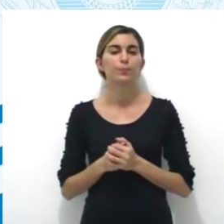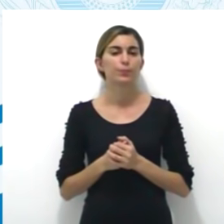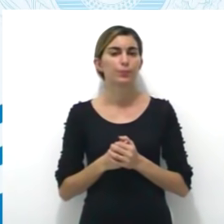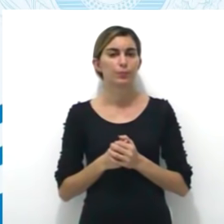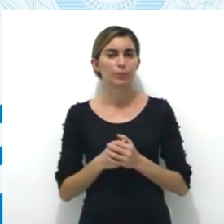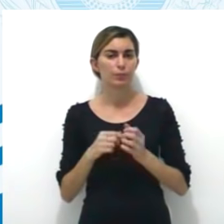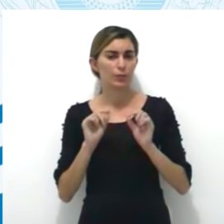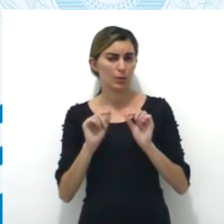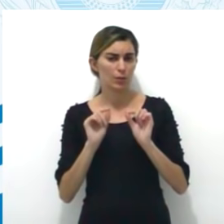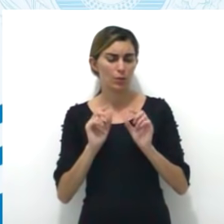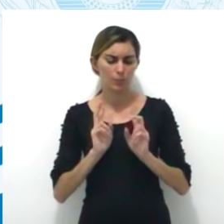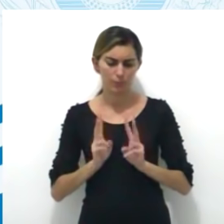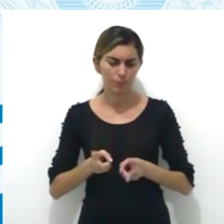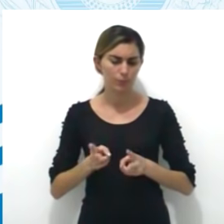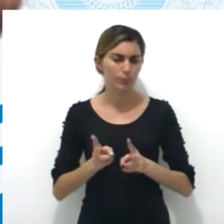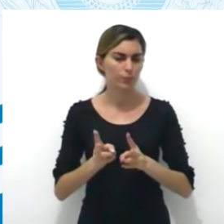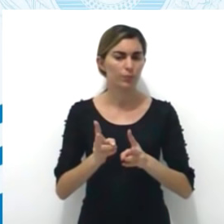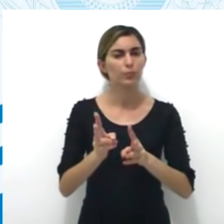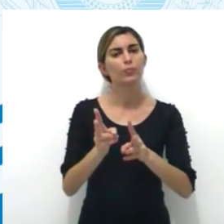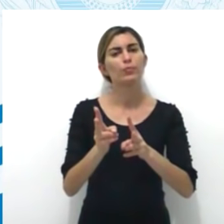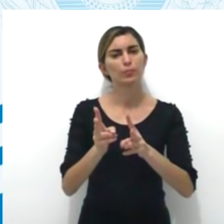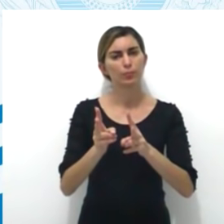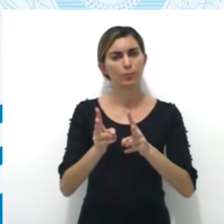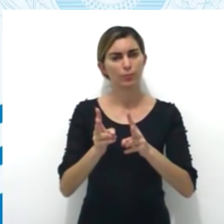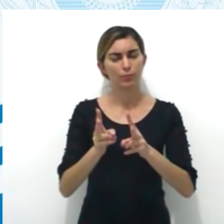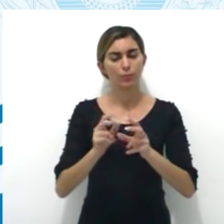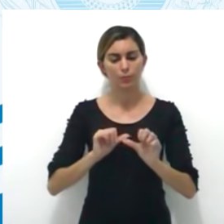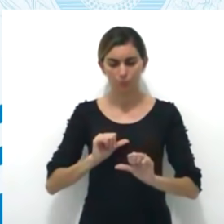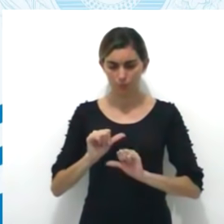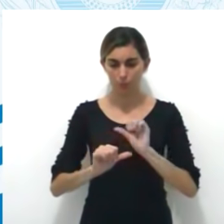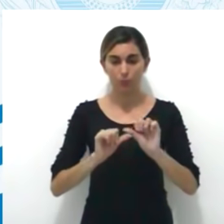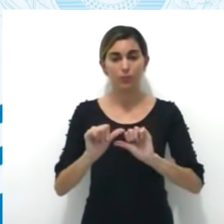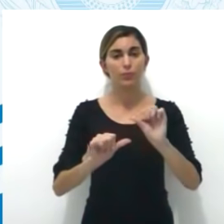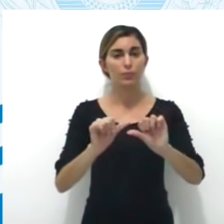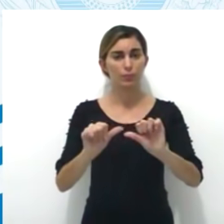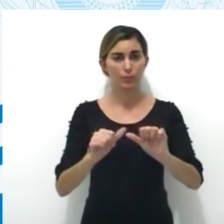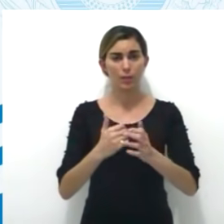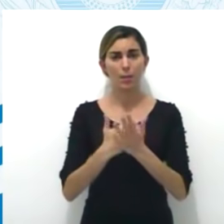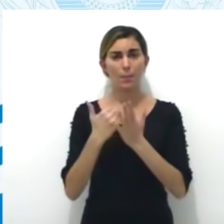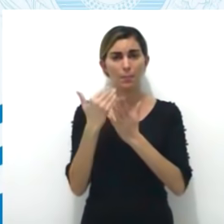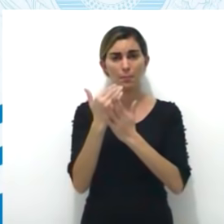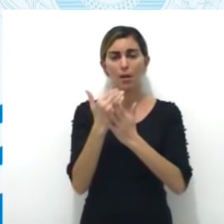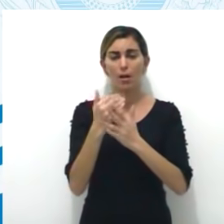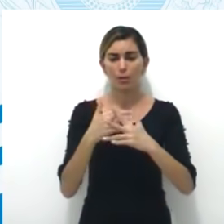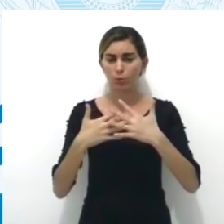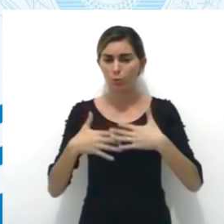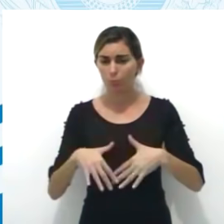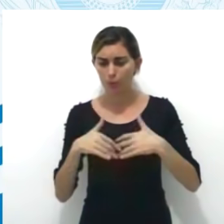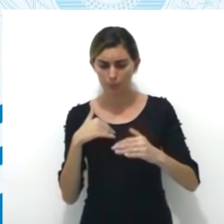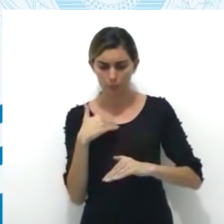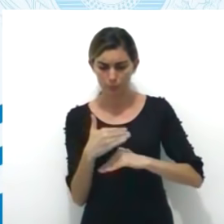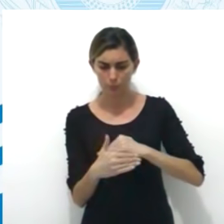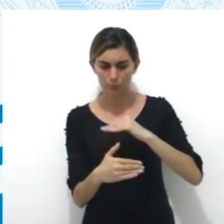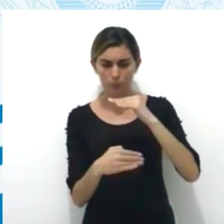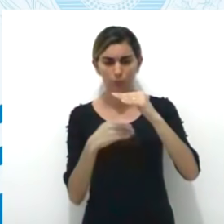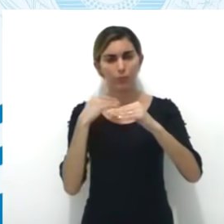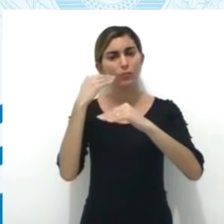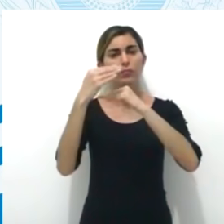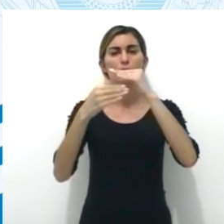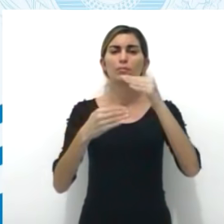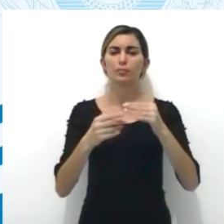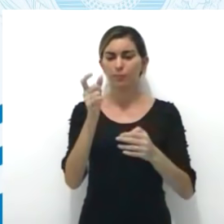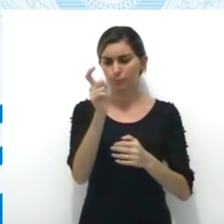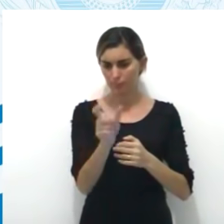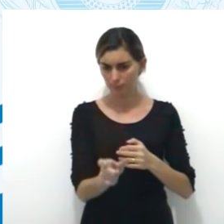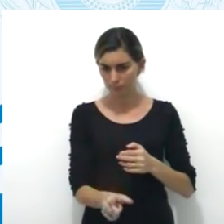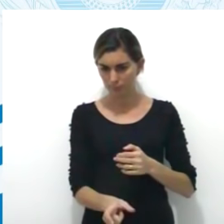simples e continuaremos nos tornando mais complexos e evoluindo. Ou seja,